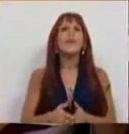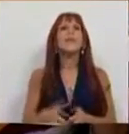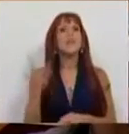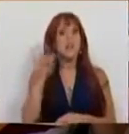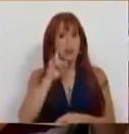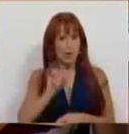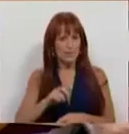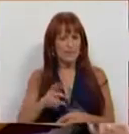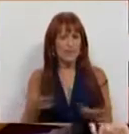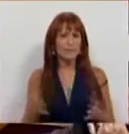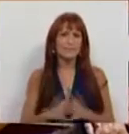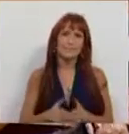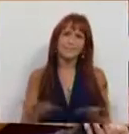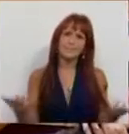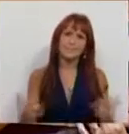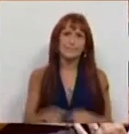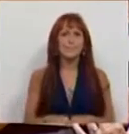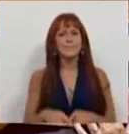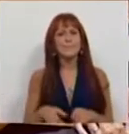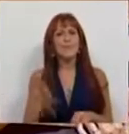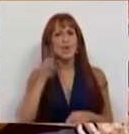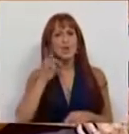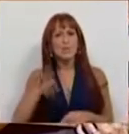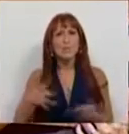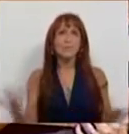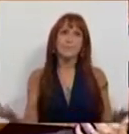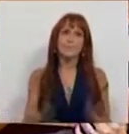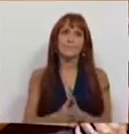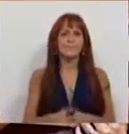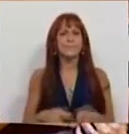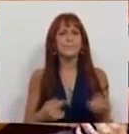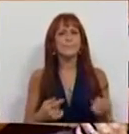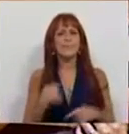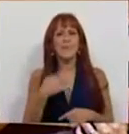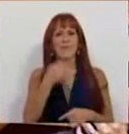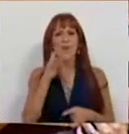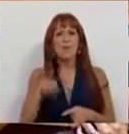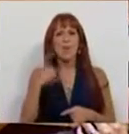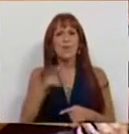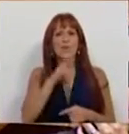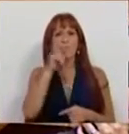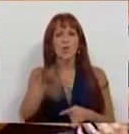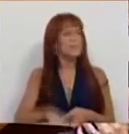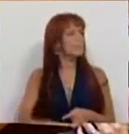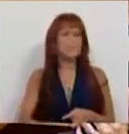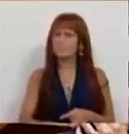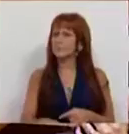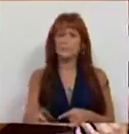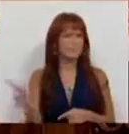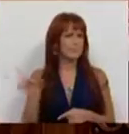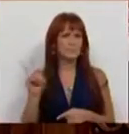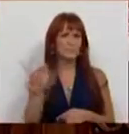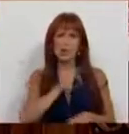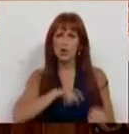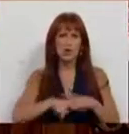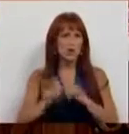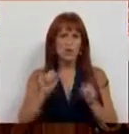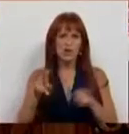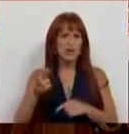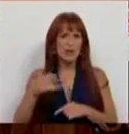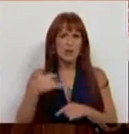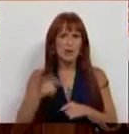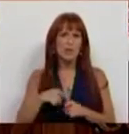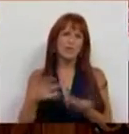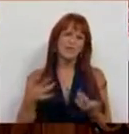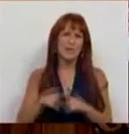Senhora, se continuarmos assim, não saímos de cá hoje. Senhora Presidente, não pode deixar essa alusão para a próxima resposta? Não, o Sr. Deputado Emílio